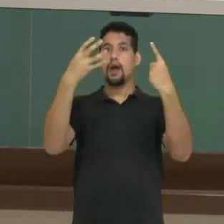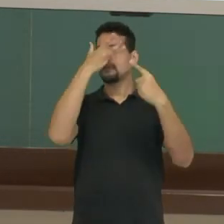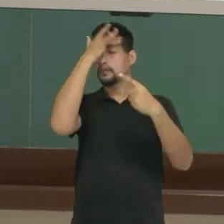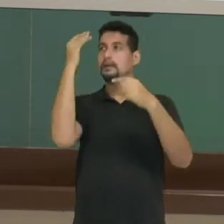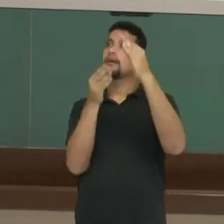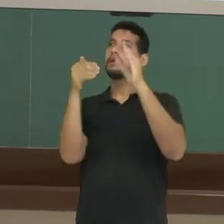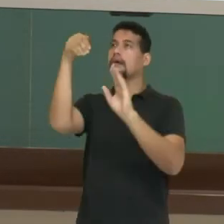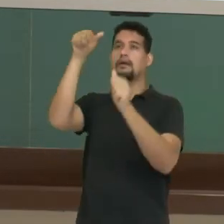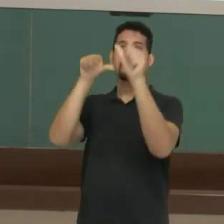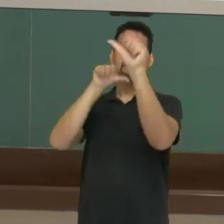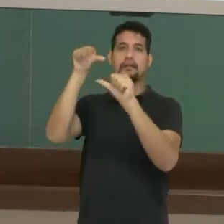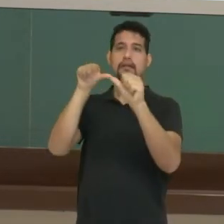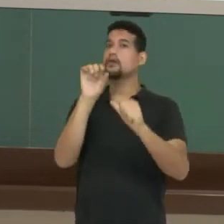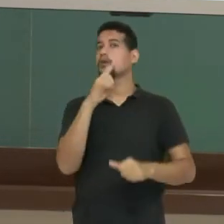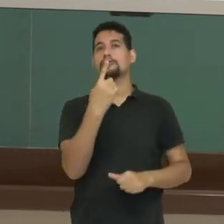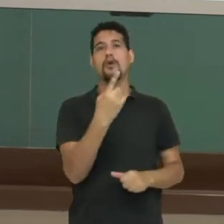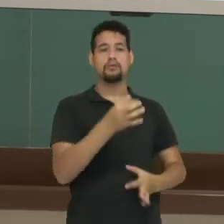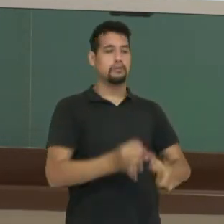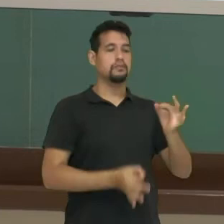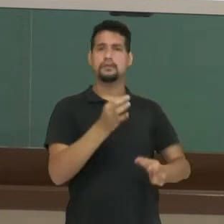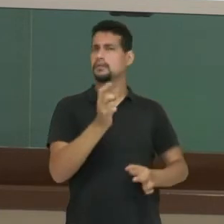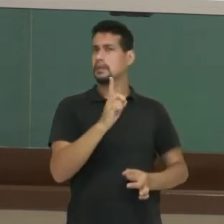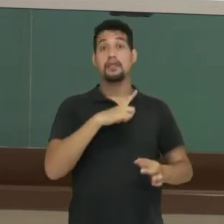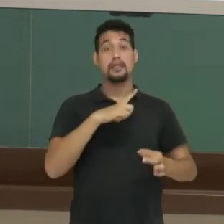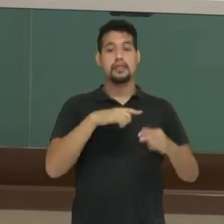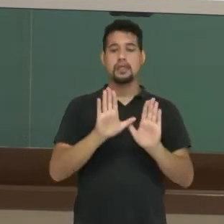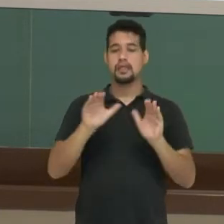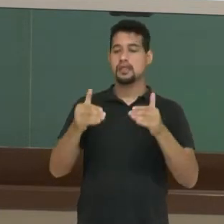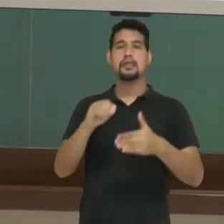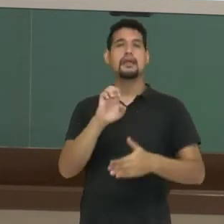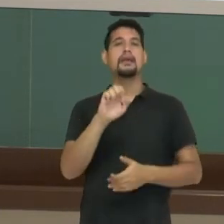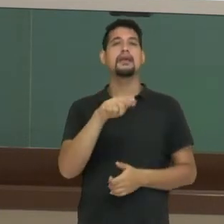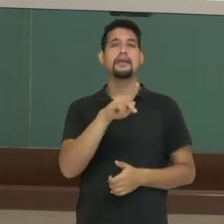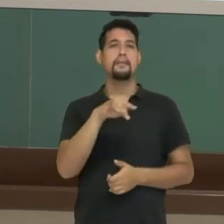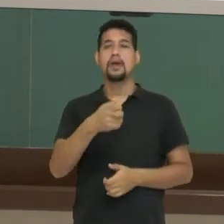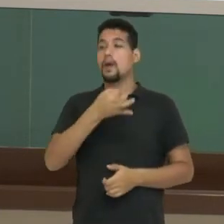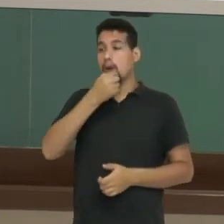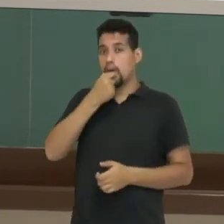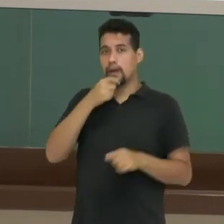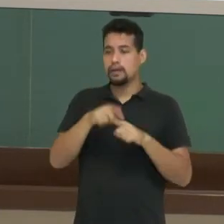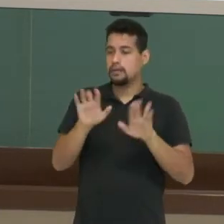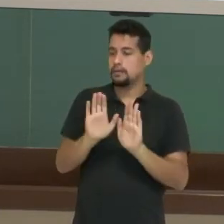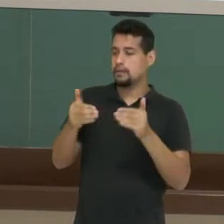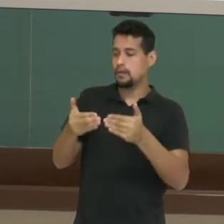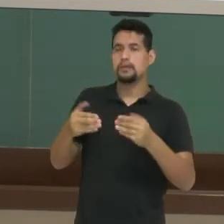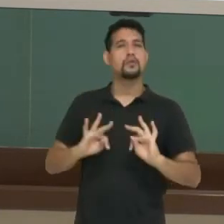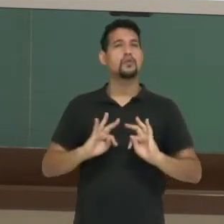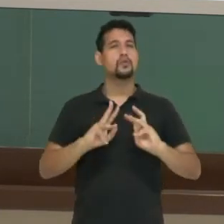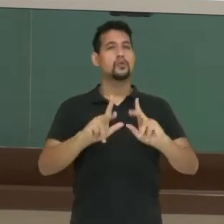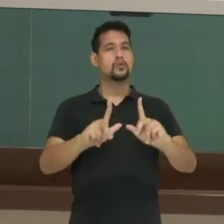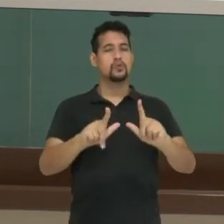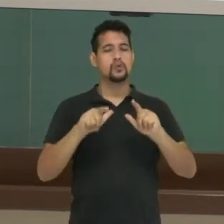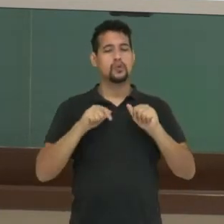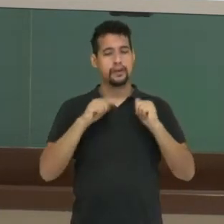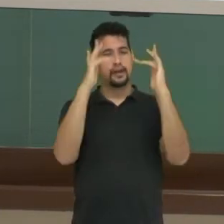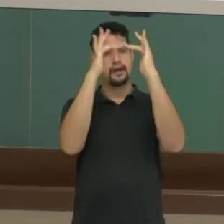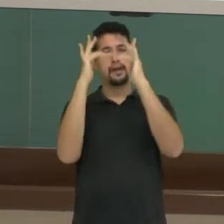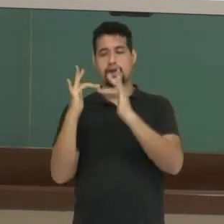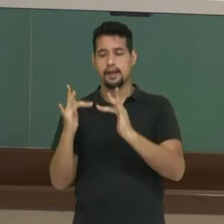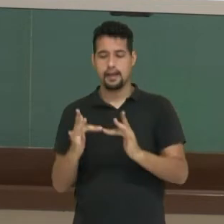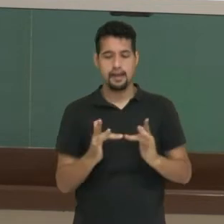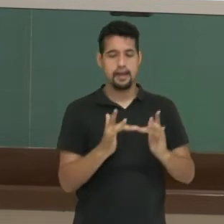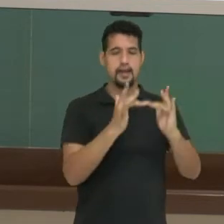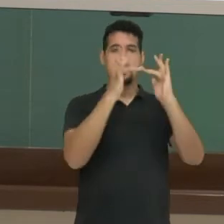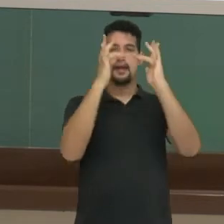aqui, não é só um juiz, um árbitro, mas uma equipe de arbitragem, né? Quando todos interagem de